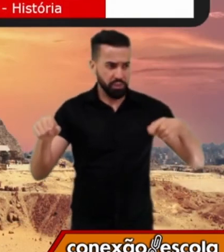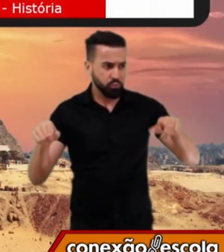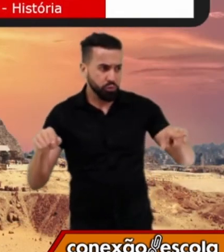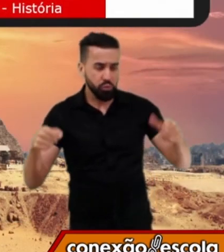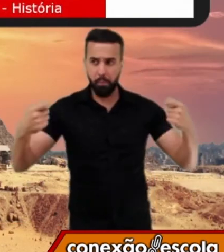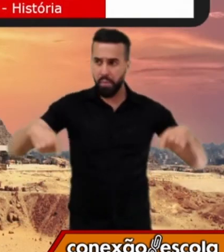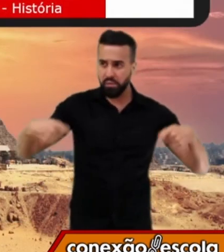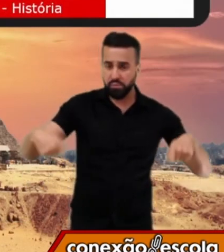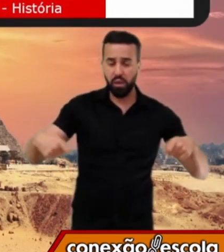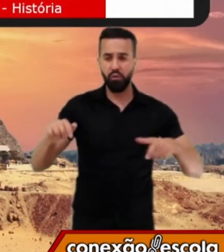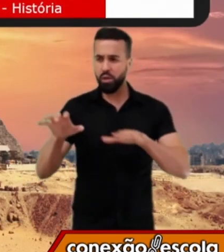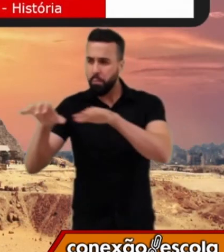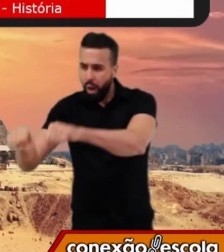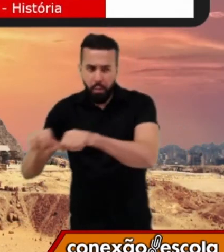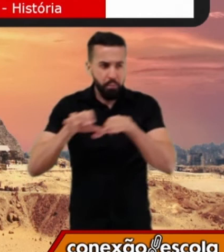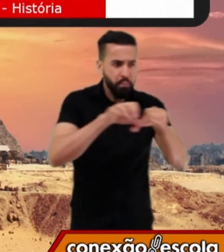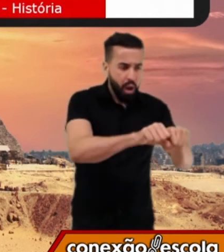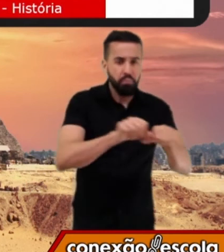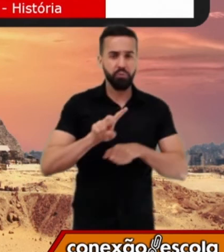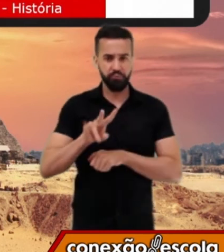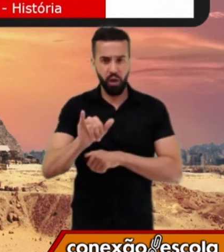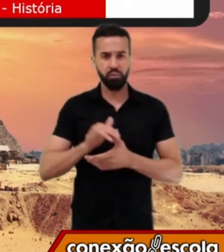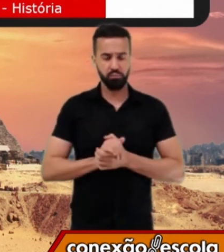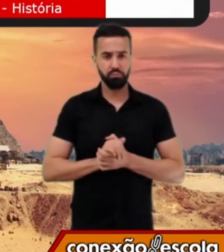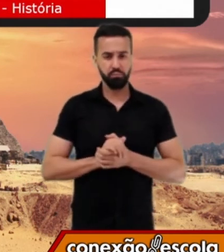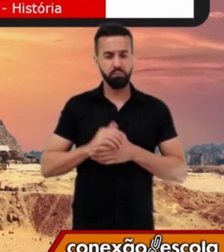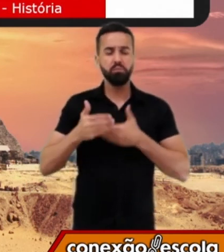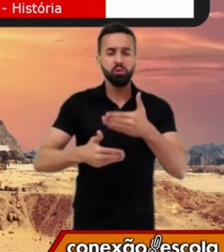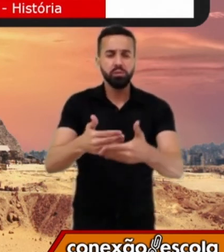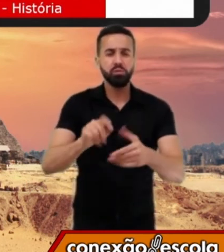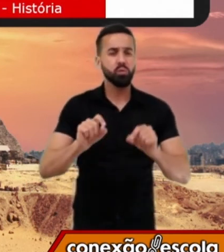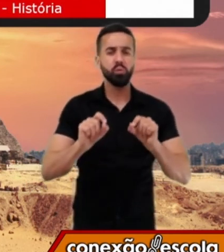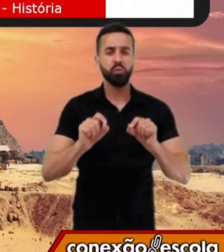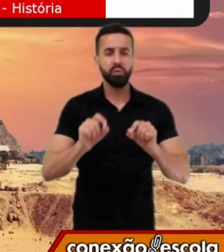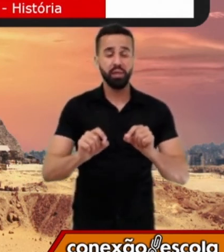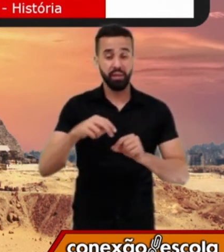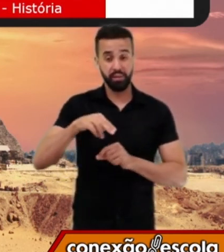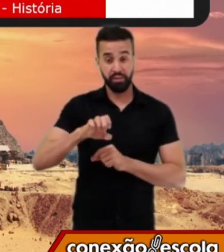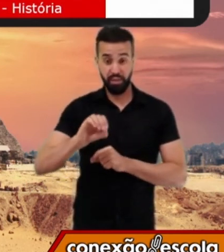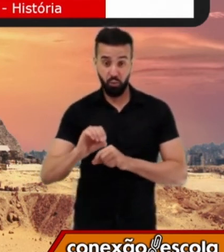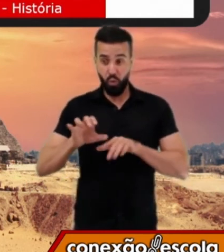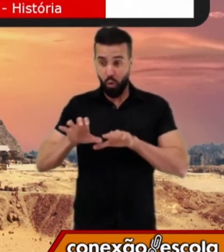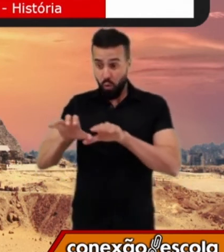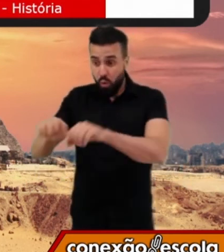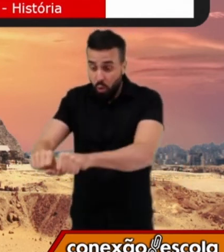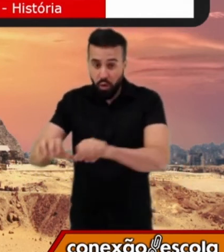tomar posse através de conquista dessas áreas, num processo que será conhecido como neocolonialismo.